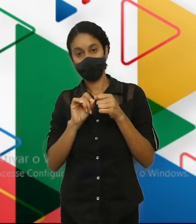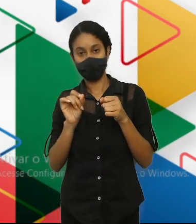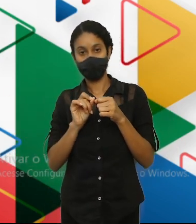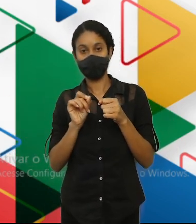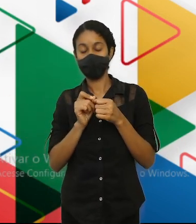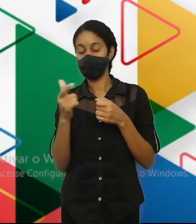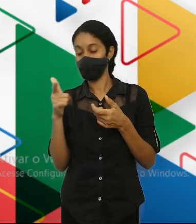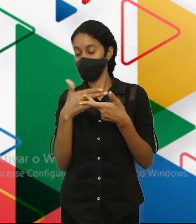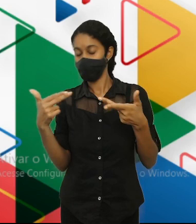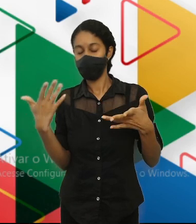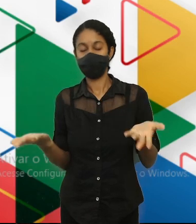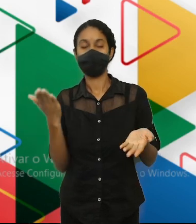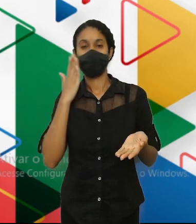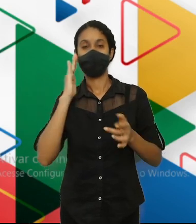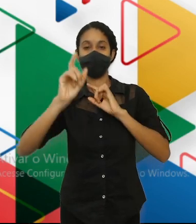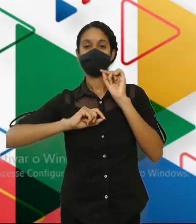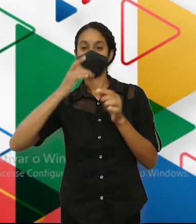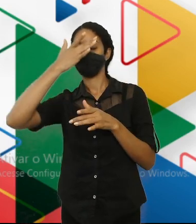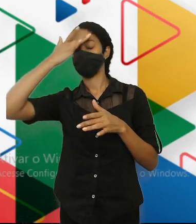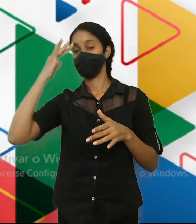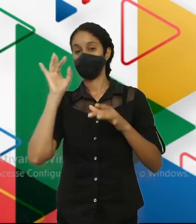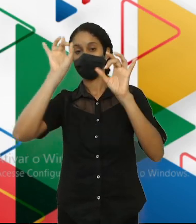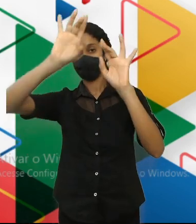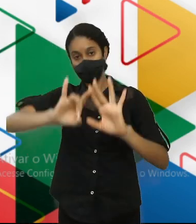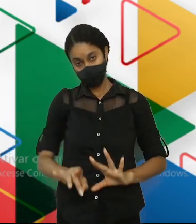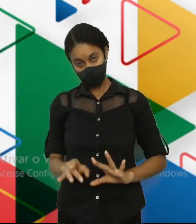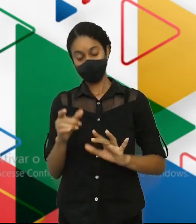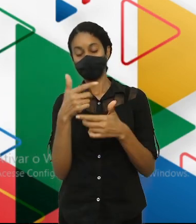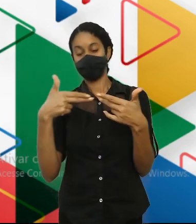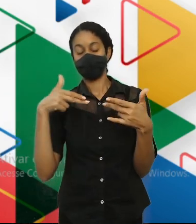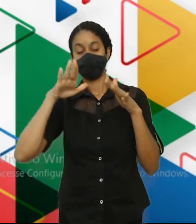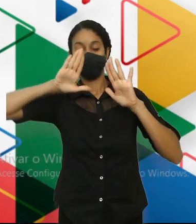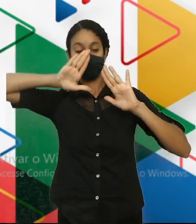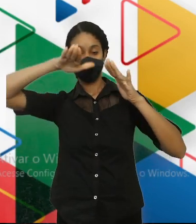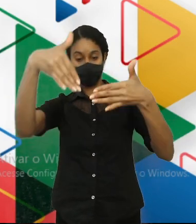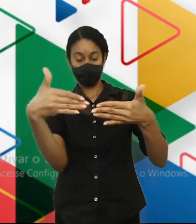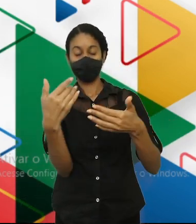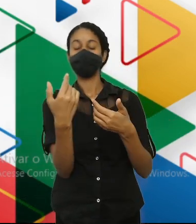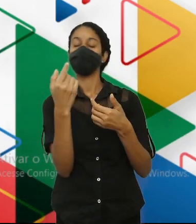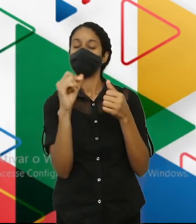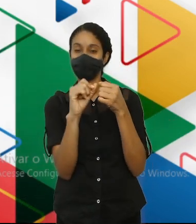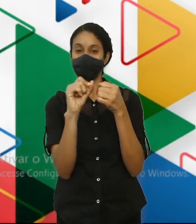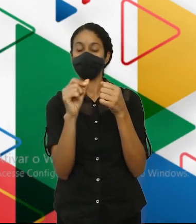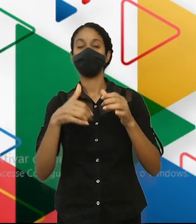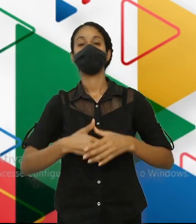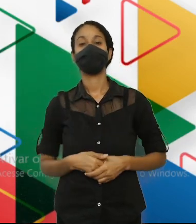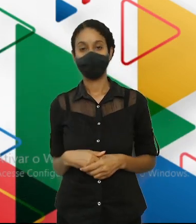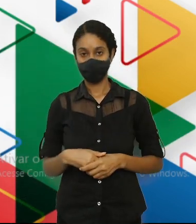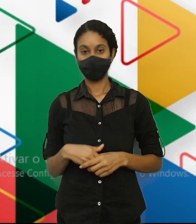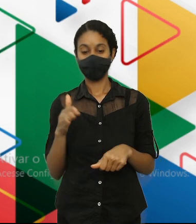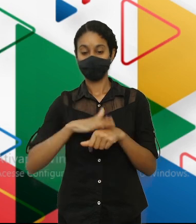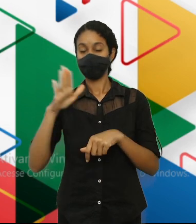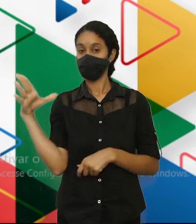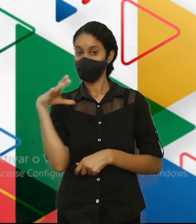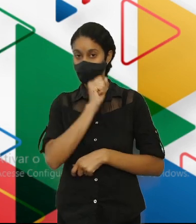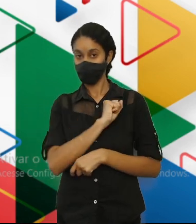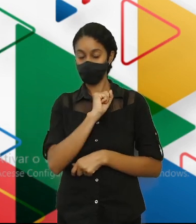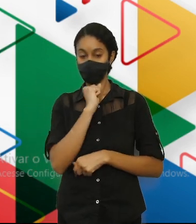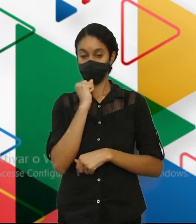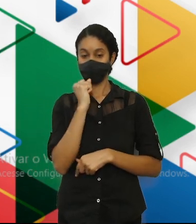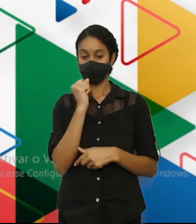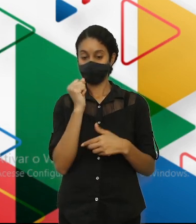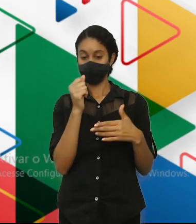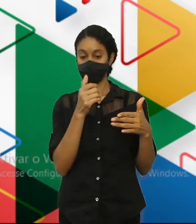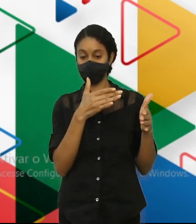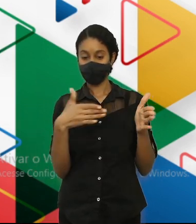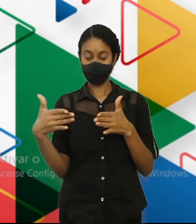a lógica é que as pessoas elas se especializam naquilo que elas estão fazendo É mais rápido o processo de